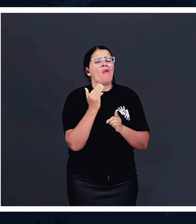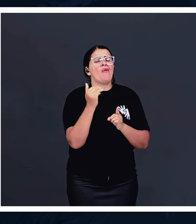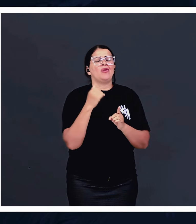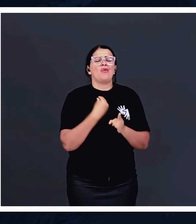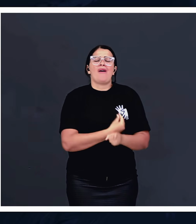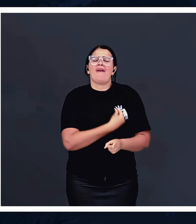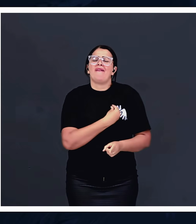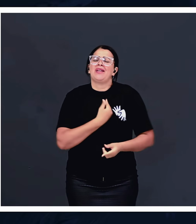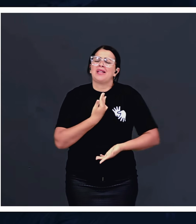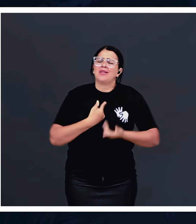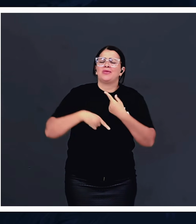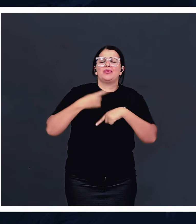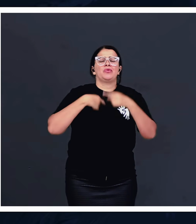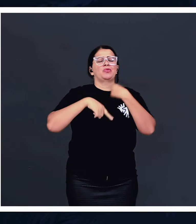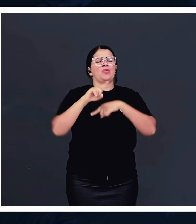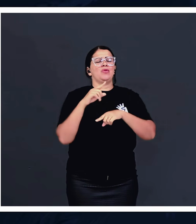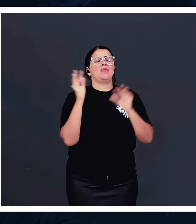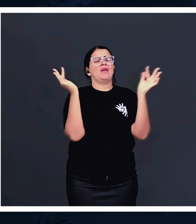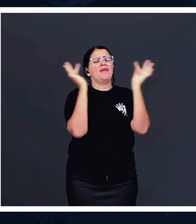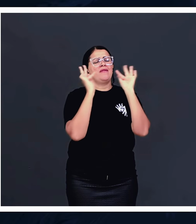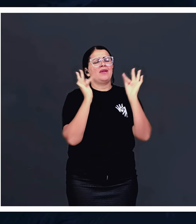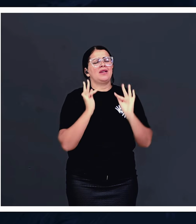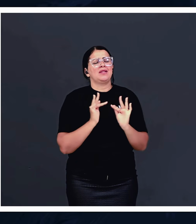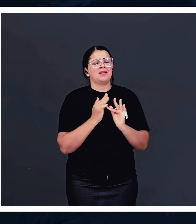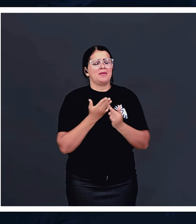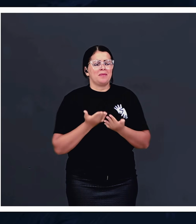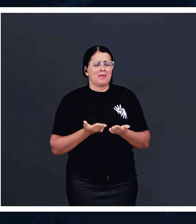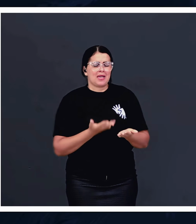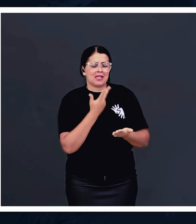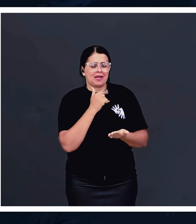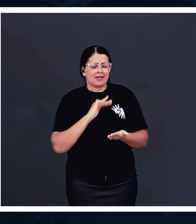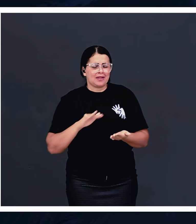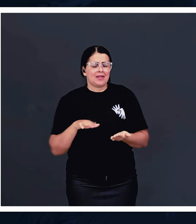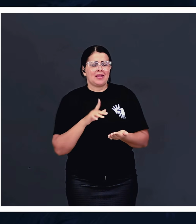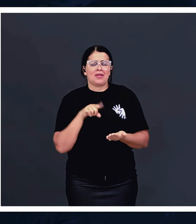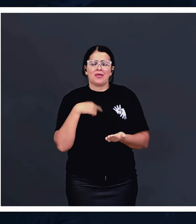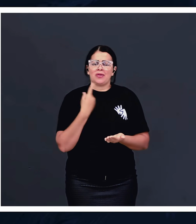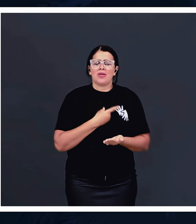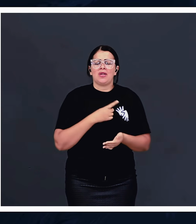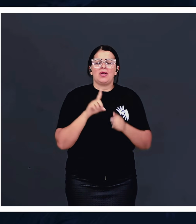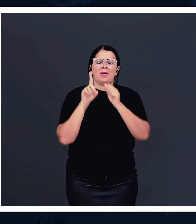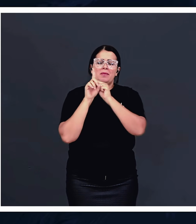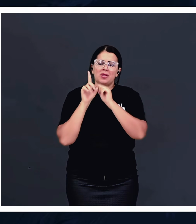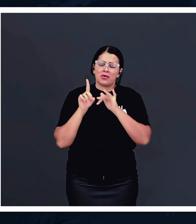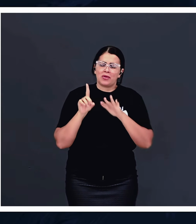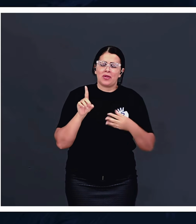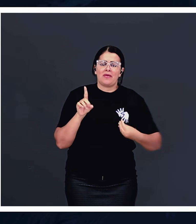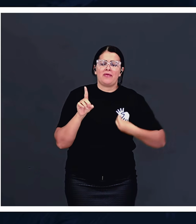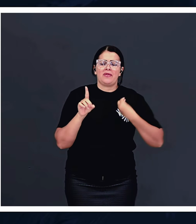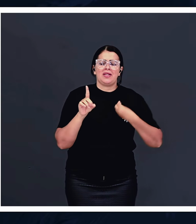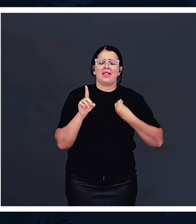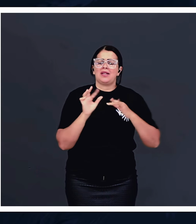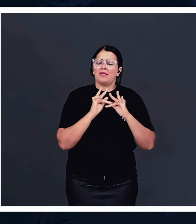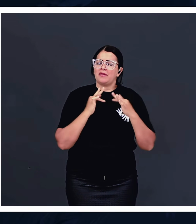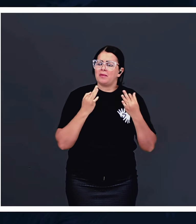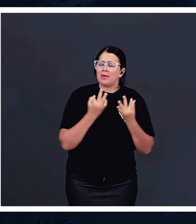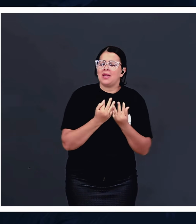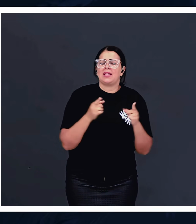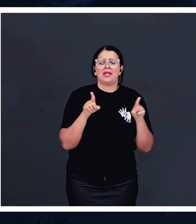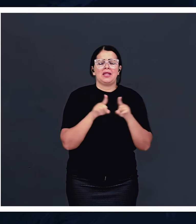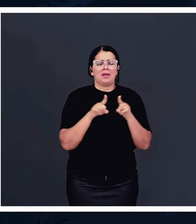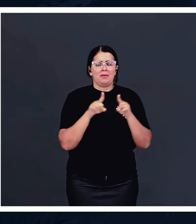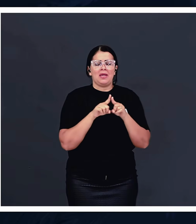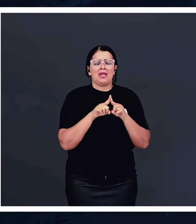vida próspera e feliz para essa criança. Nós abençoamos a vida dos pais, abençoamos a vida